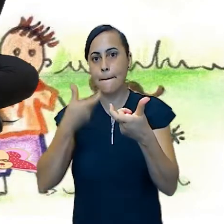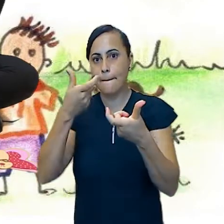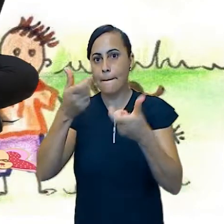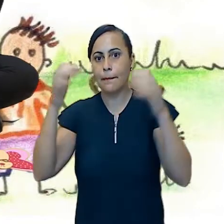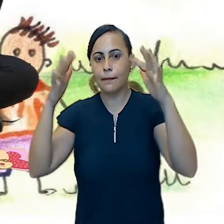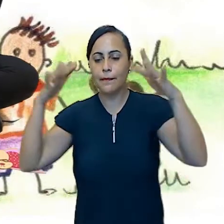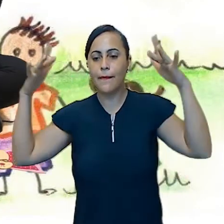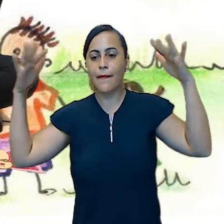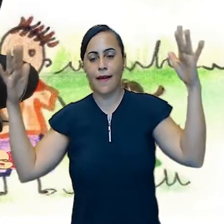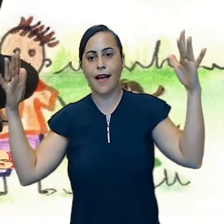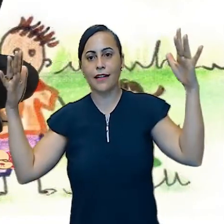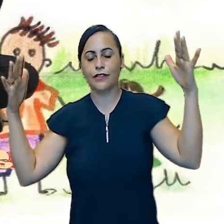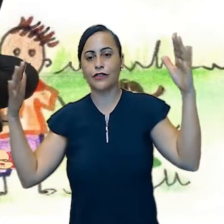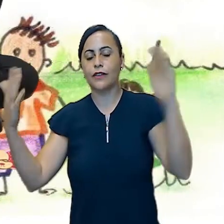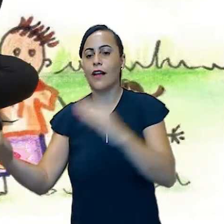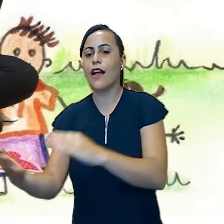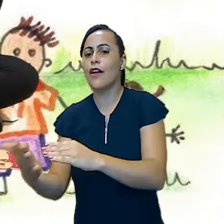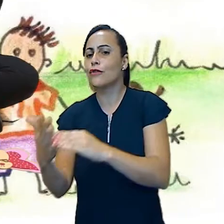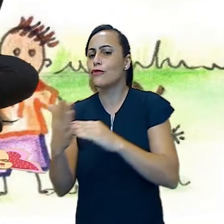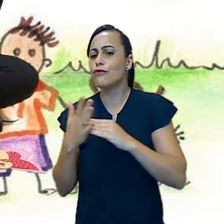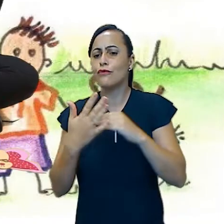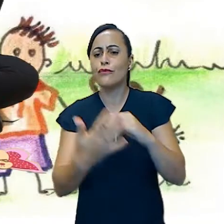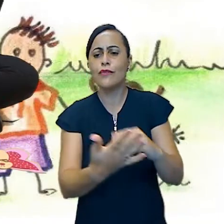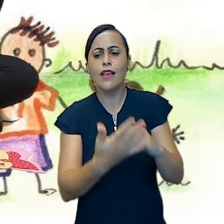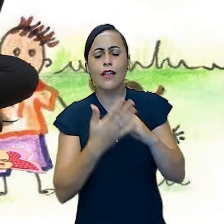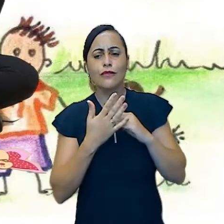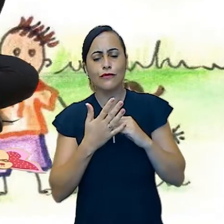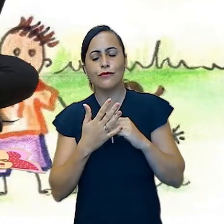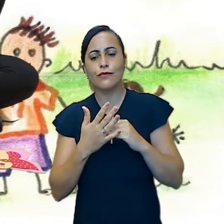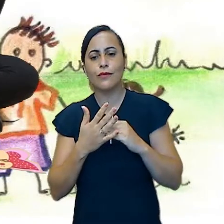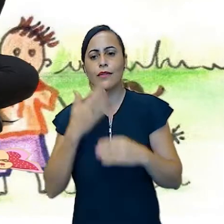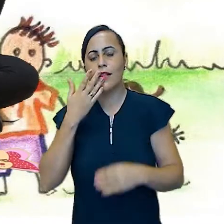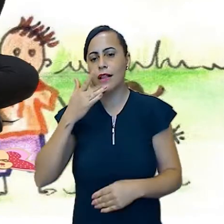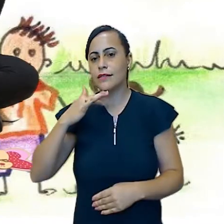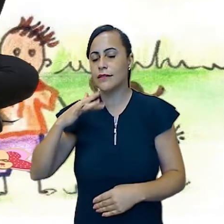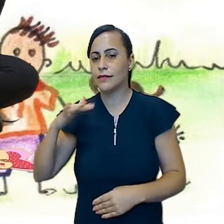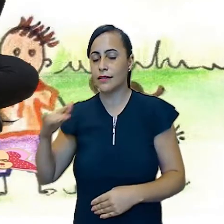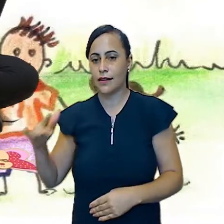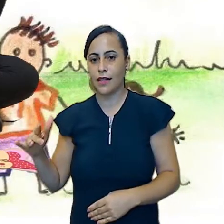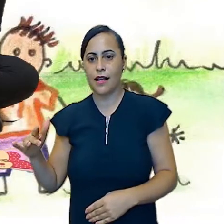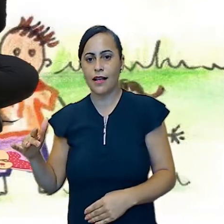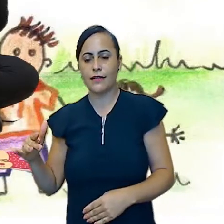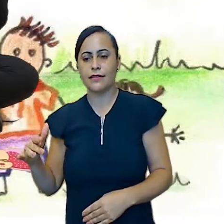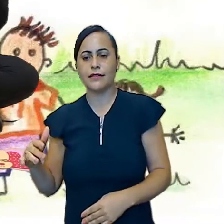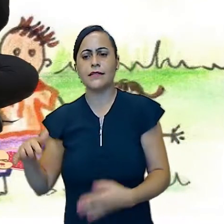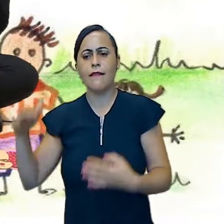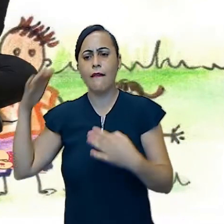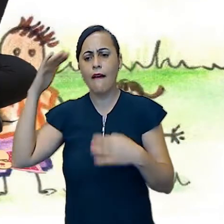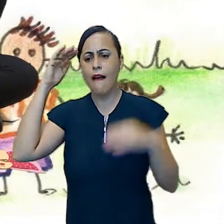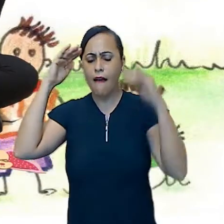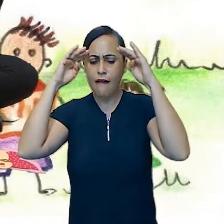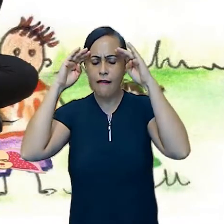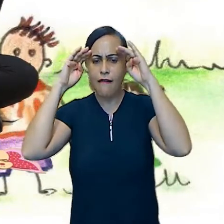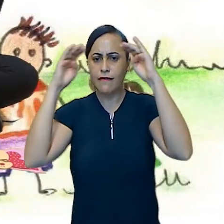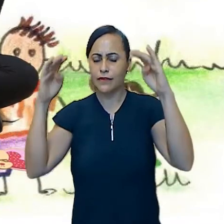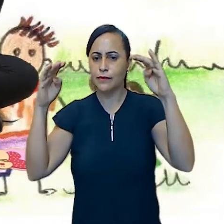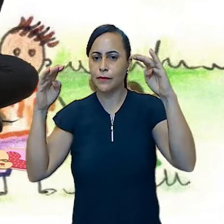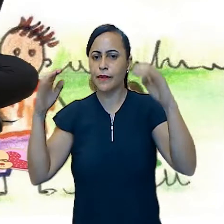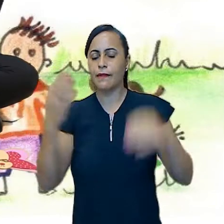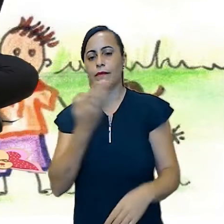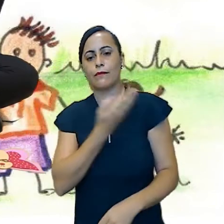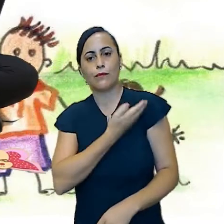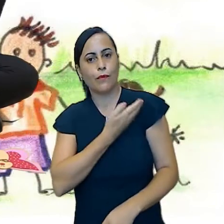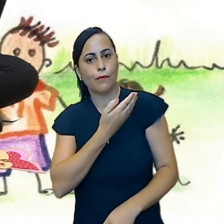servem para que as crianças possam tratar o outro com respeito, o colega, a família,